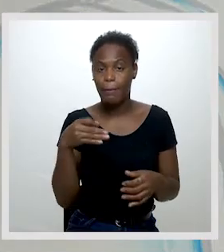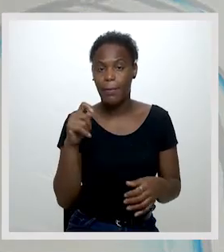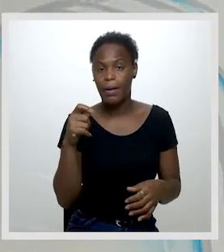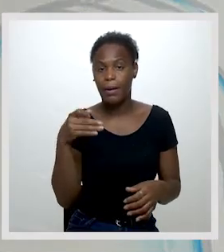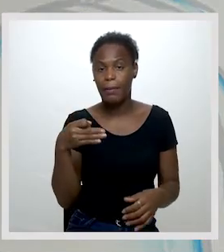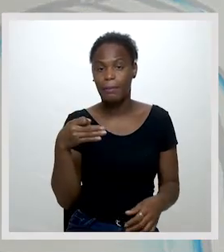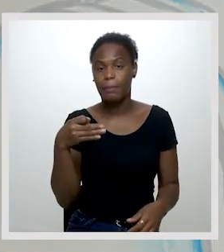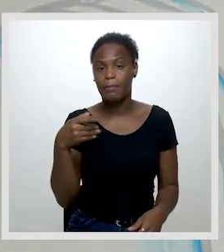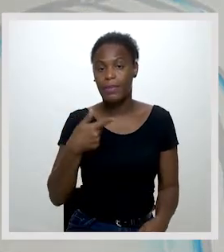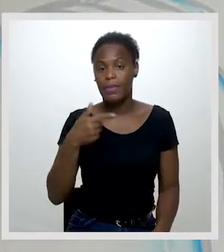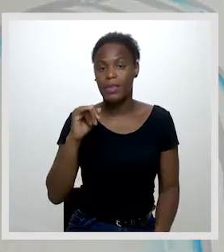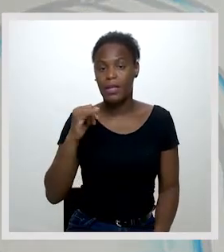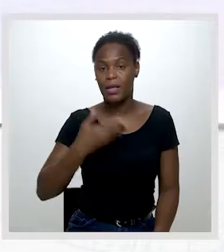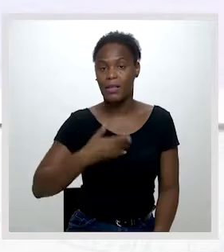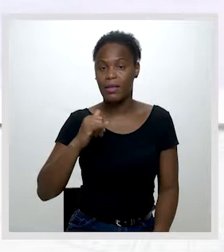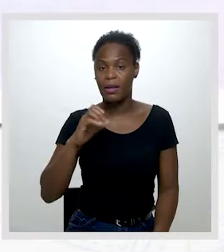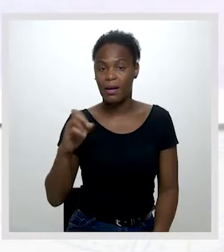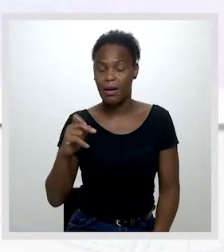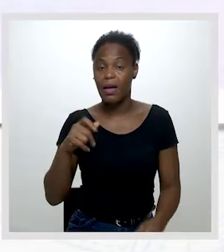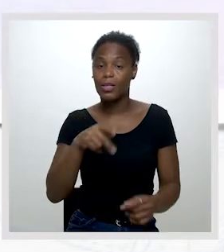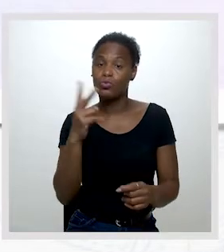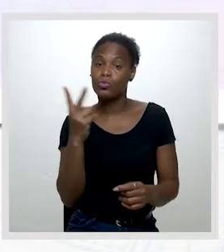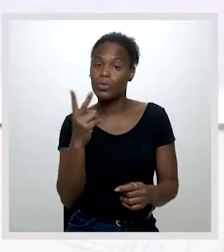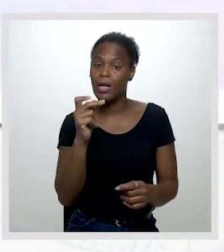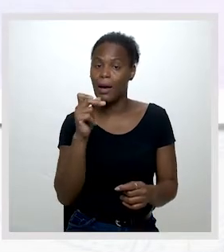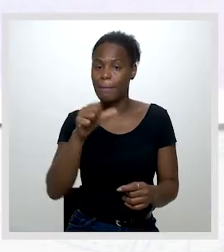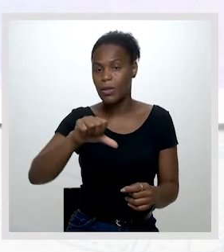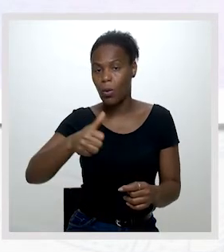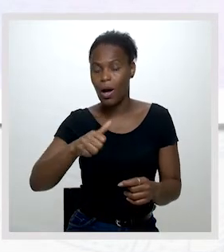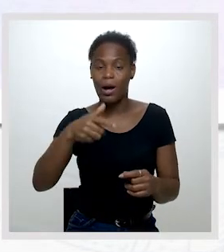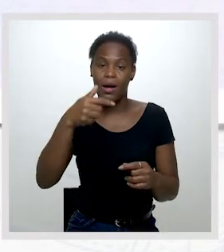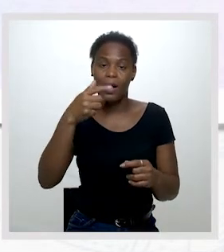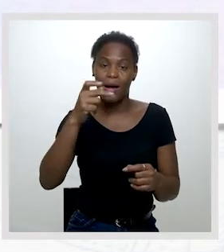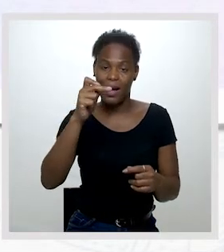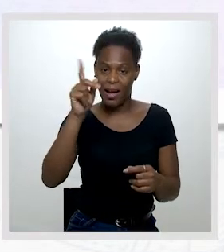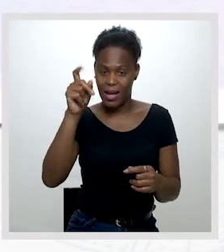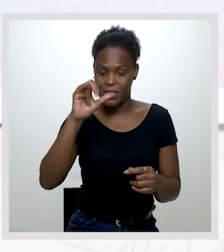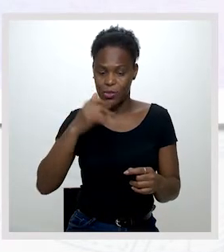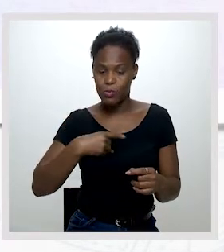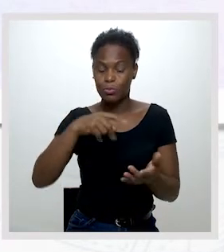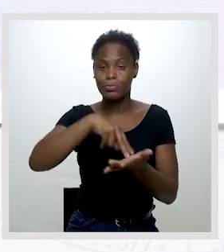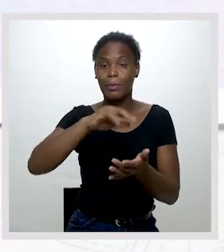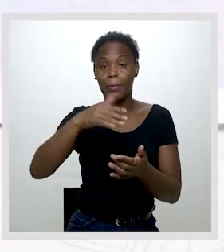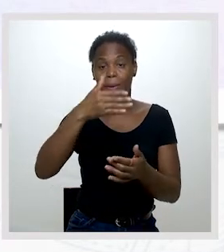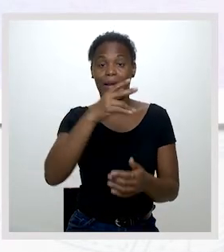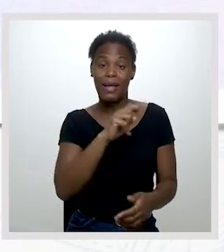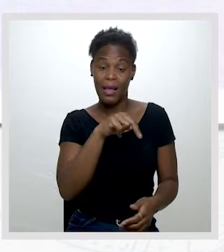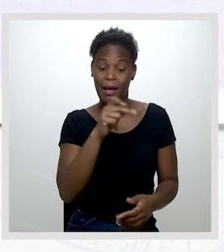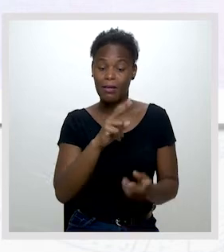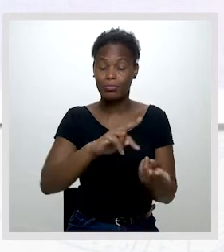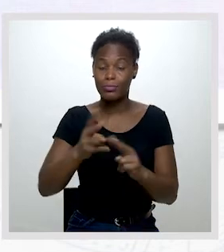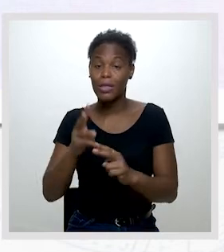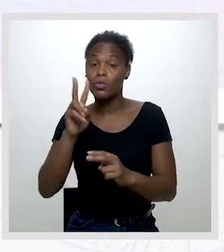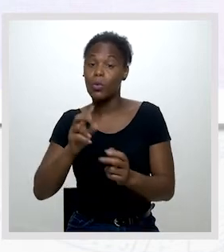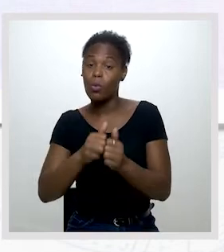entre os dois aminoácidos que estão presentes no primeiro RNA de transferência com o do segundo RNA de transferência.